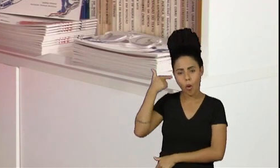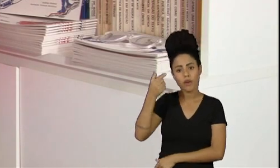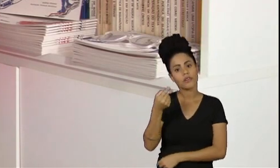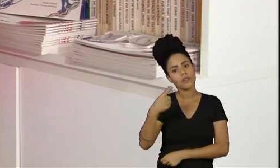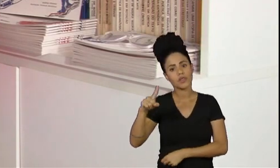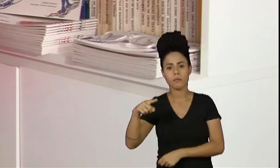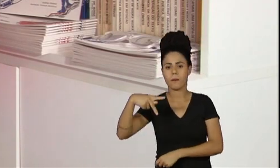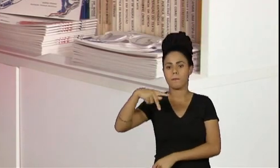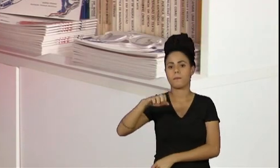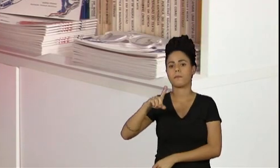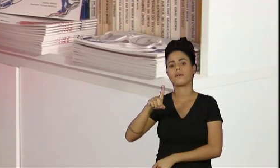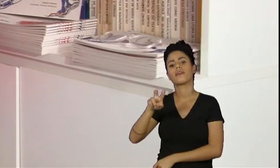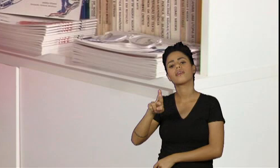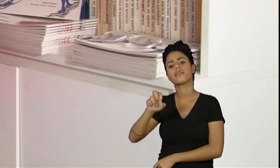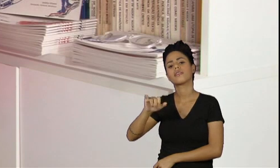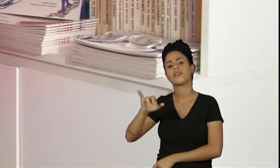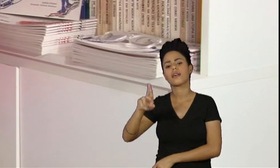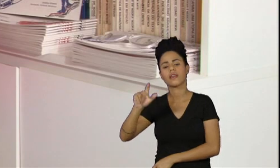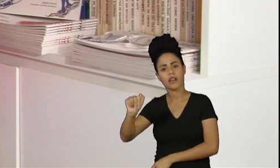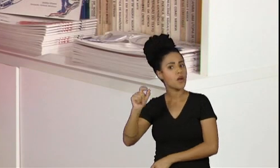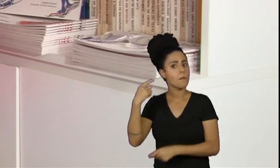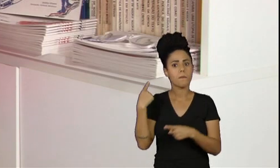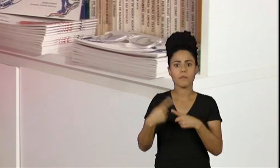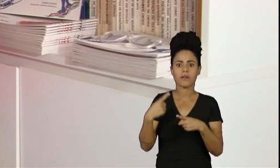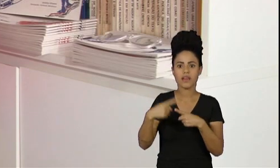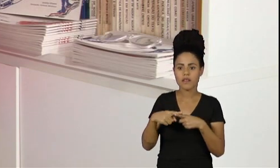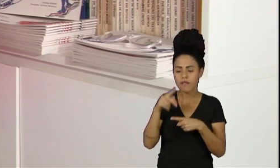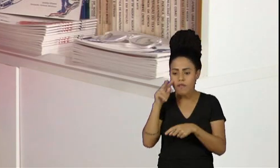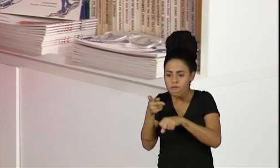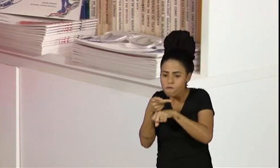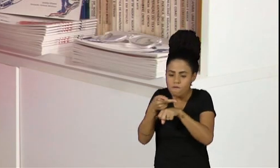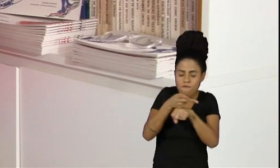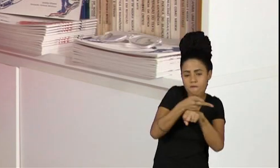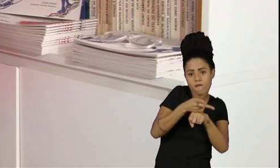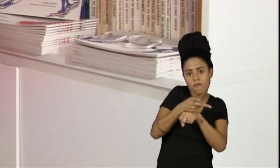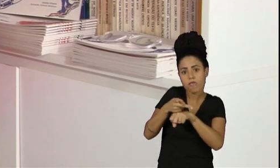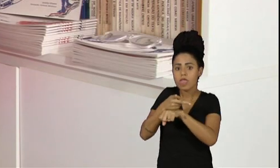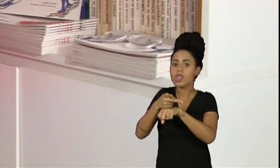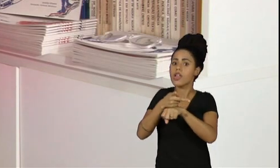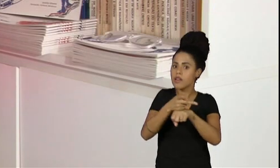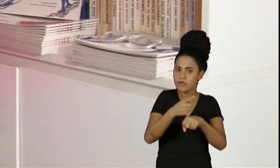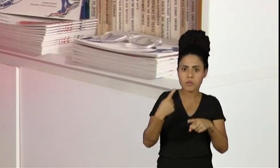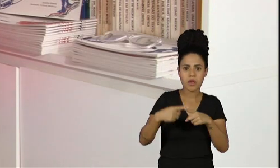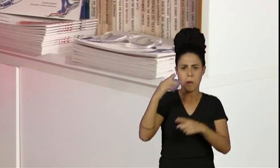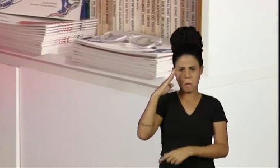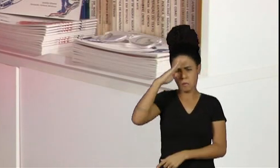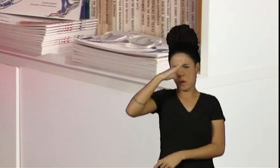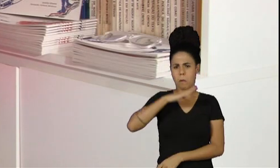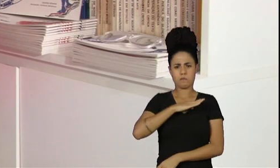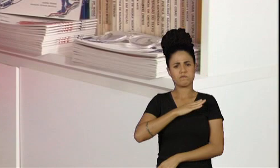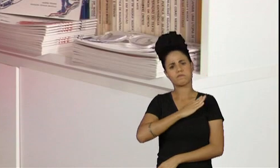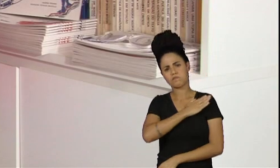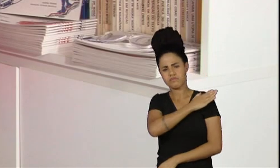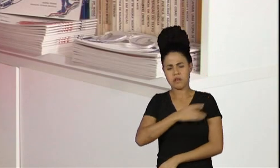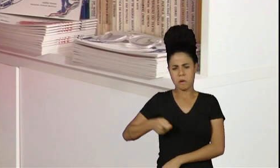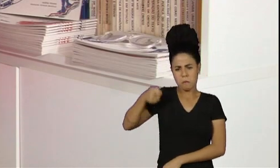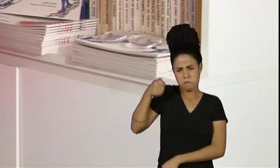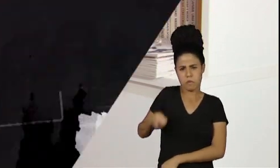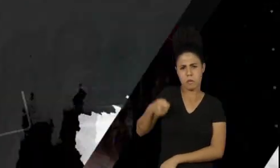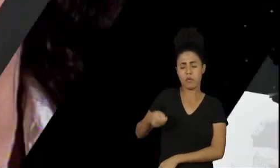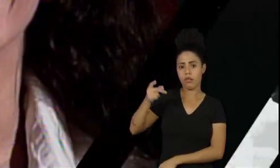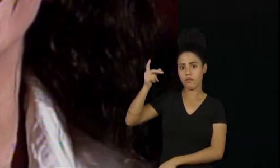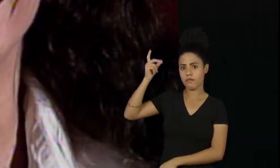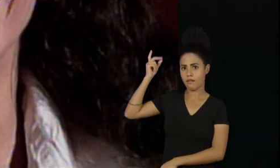Ele meio que se escondeu em Pedreiras porque ele também foi caçado pelos órgãos de controle da